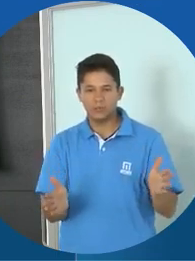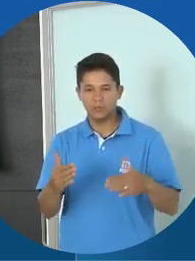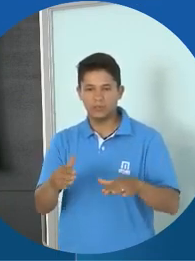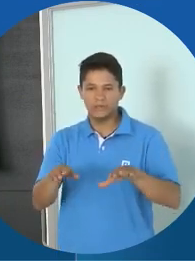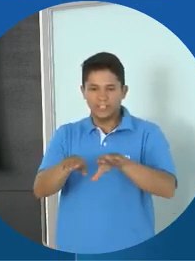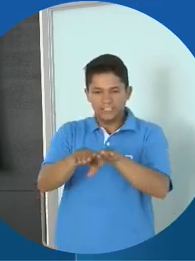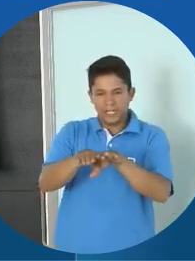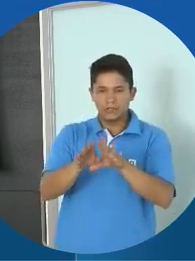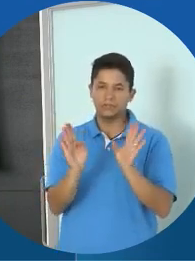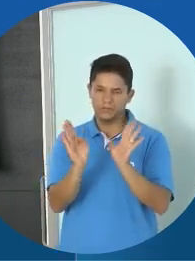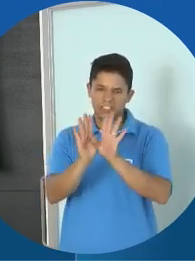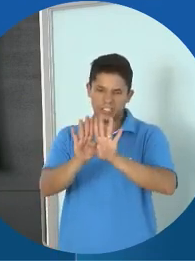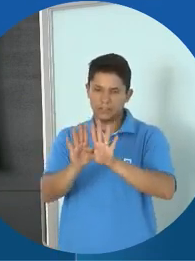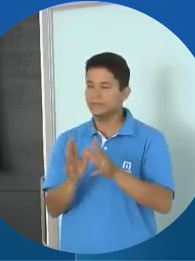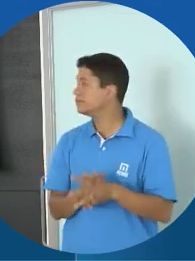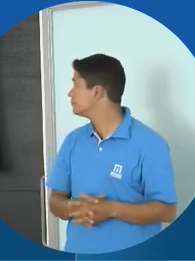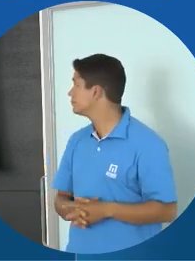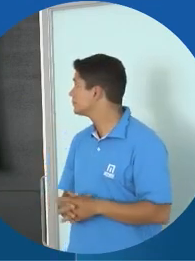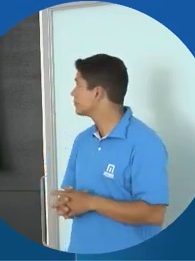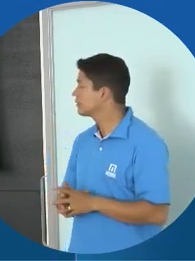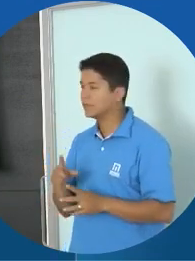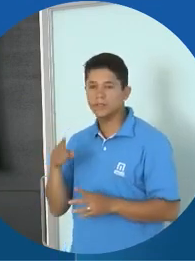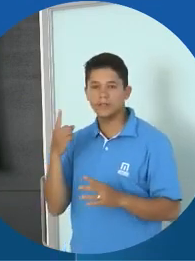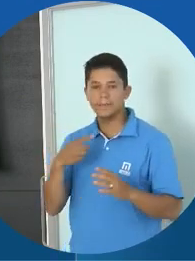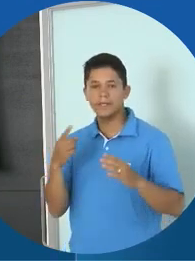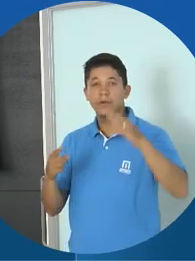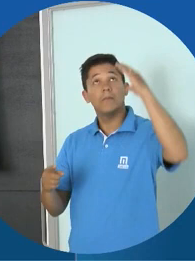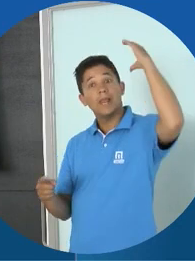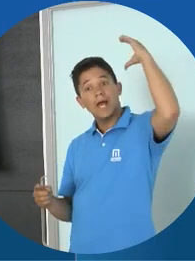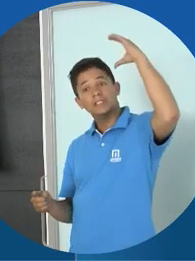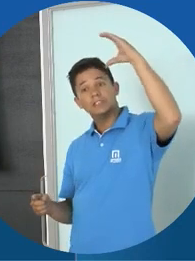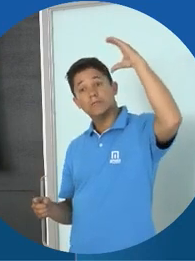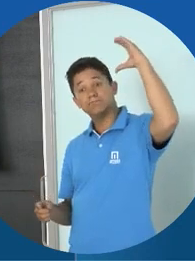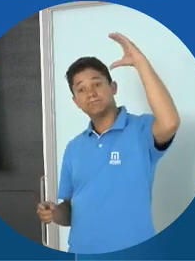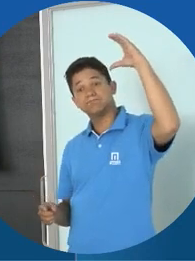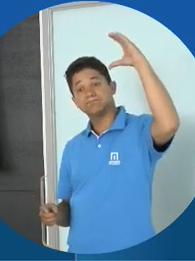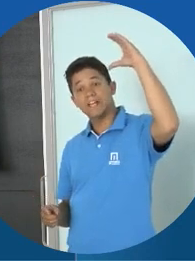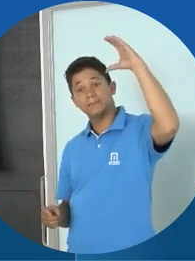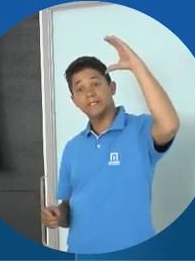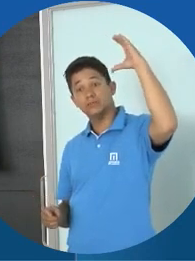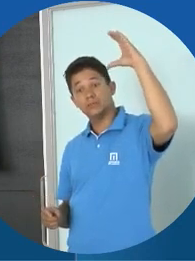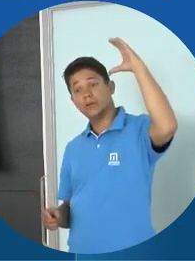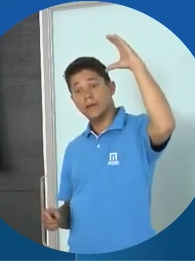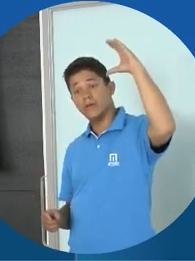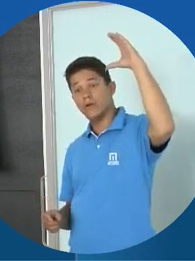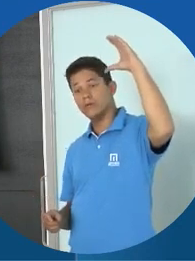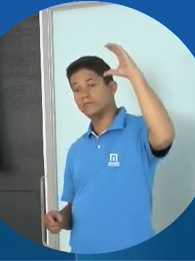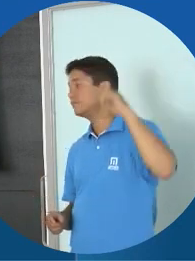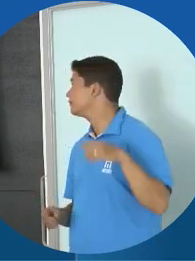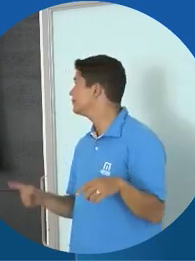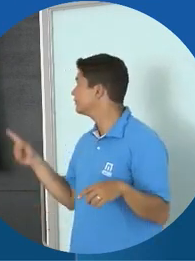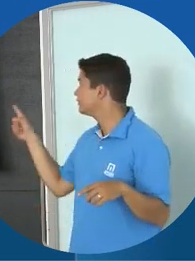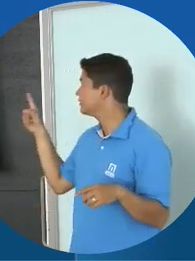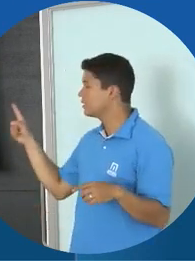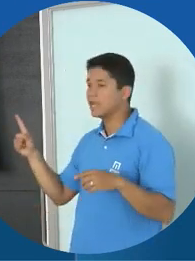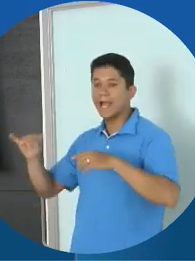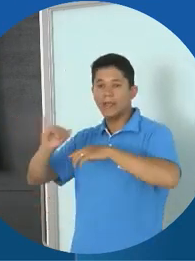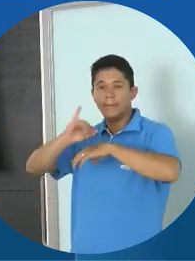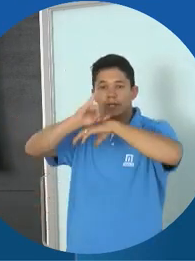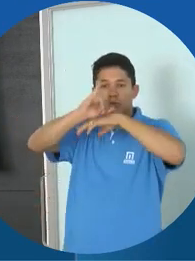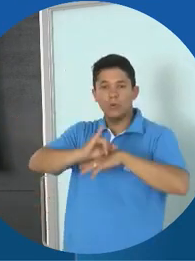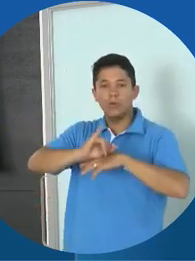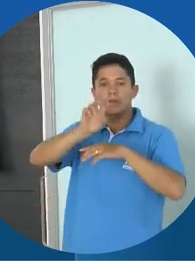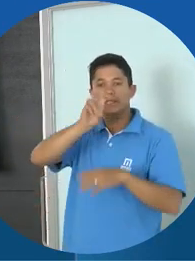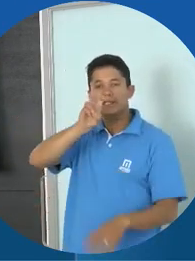alguns, considerando uma laje com espessura maior. Então, aqui a gente já aumentou para uma sobrecarga de 500 kg por metro